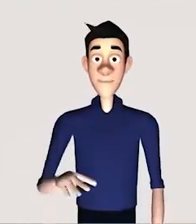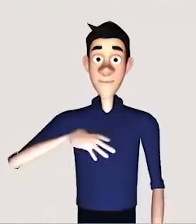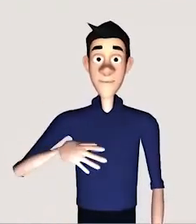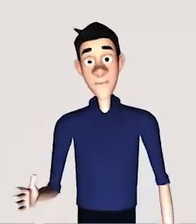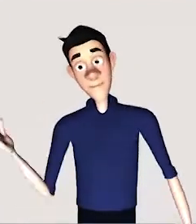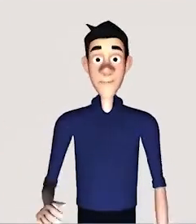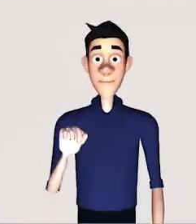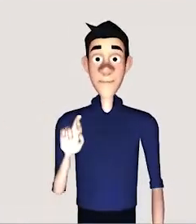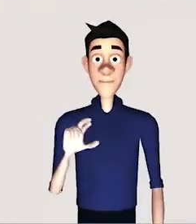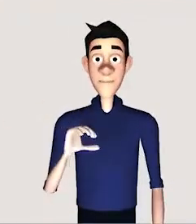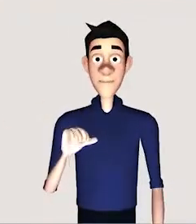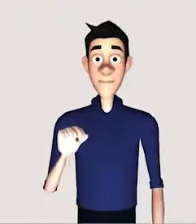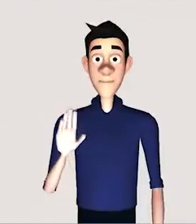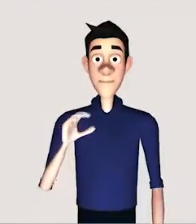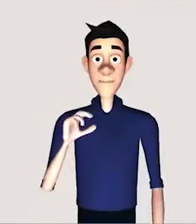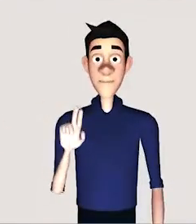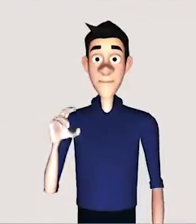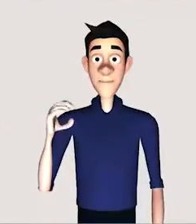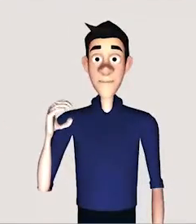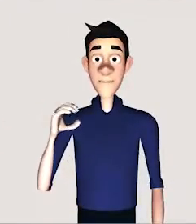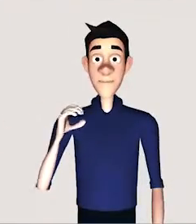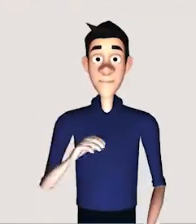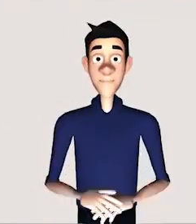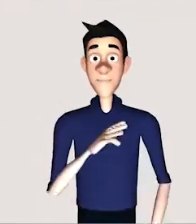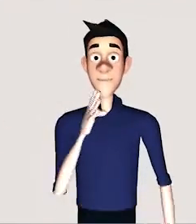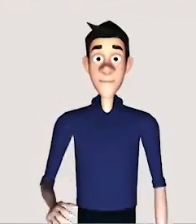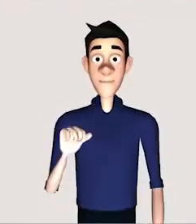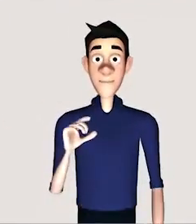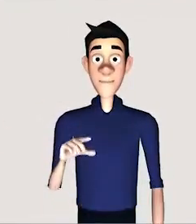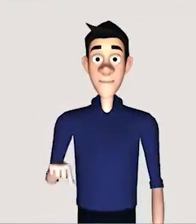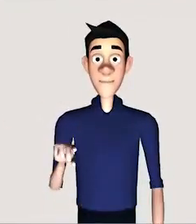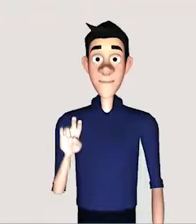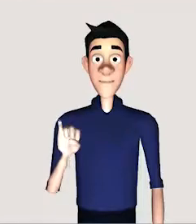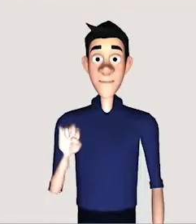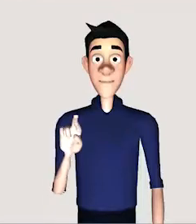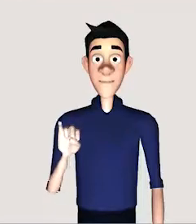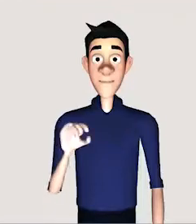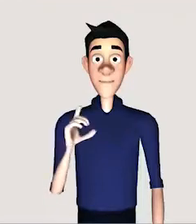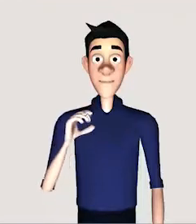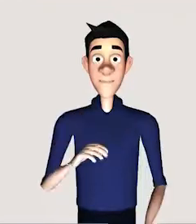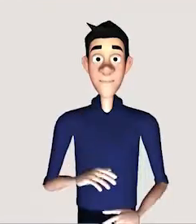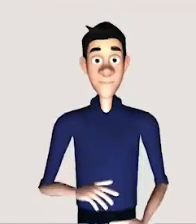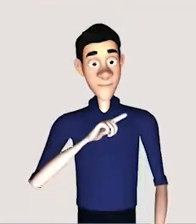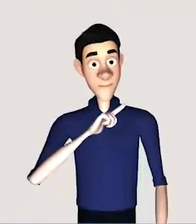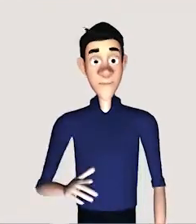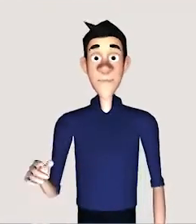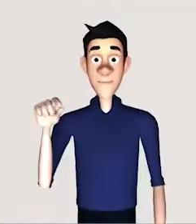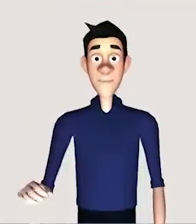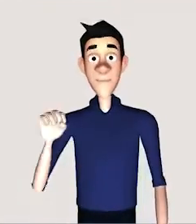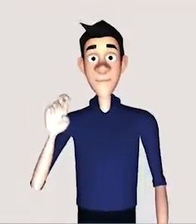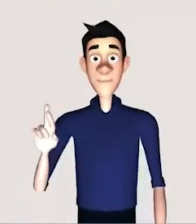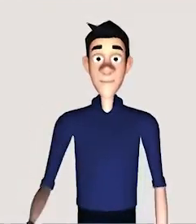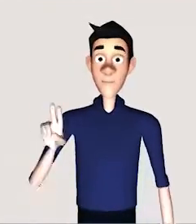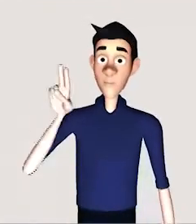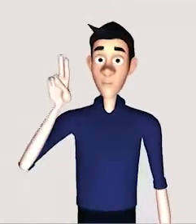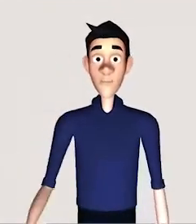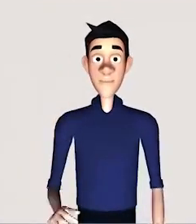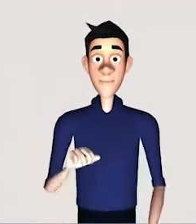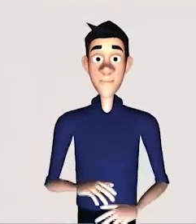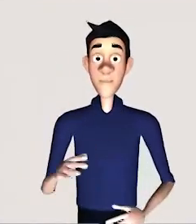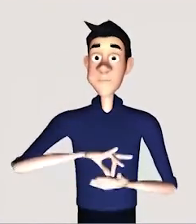resultantes desse estudo. Então, vamos retomar. Para a gente poder escolher se eu vou fazer contagem, estudo de